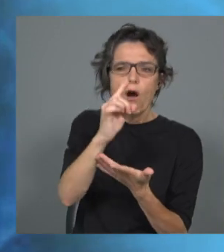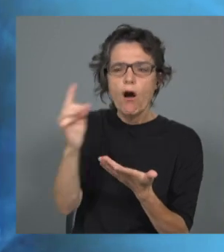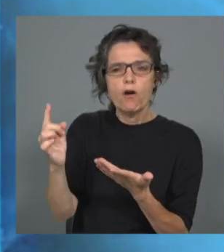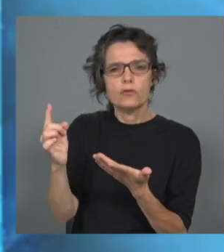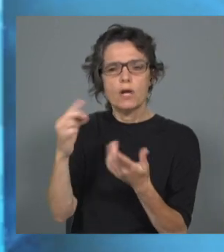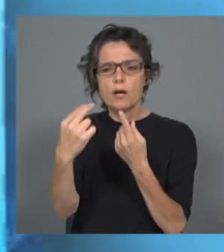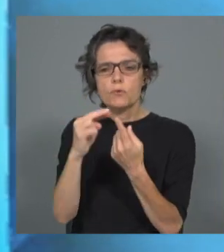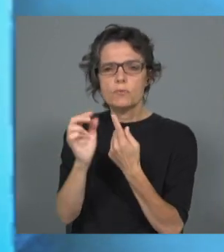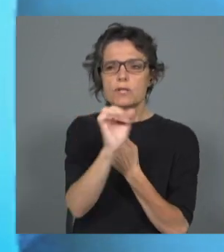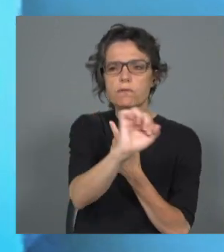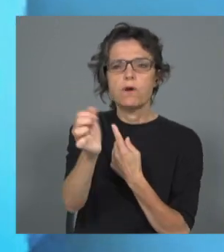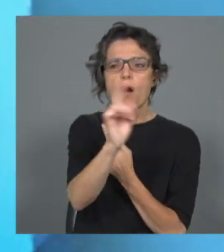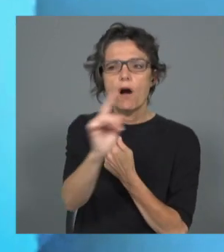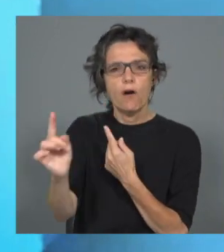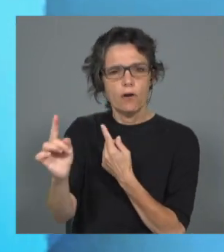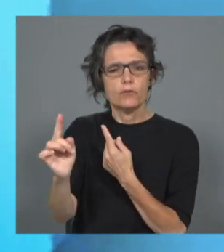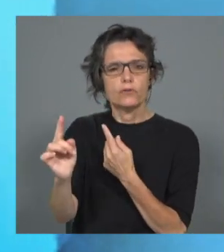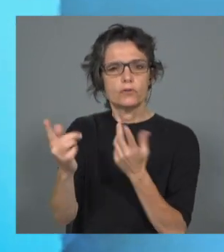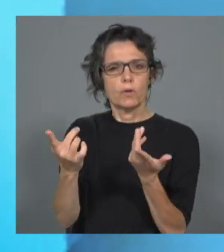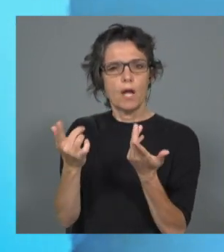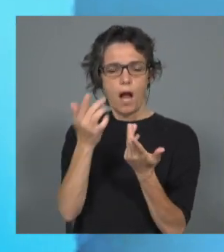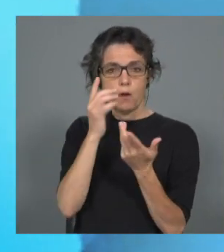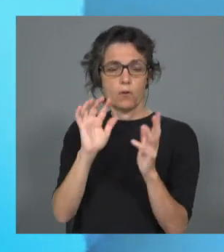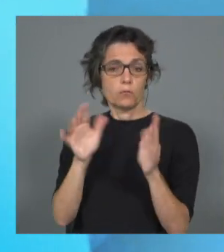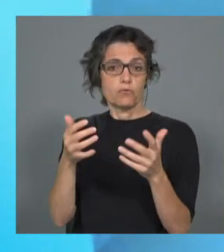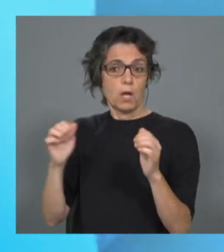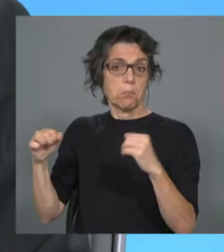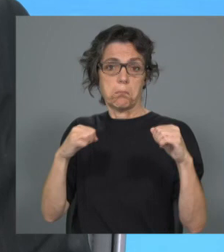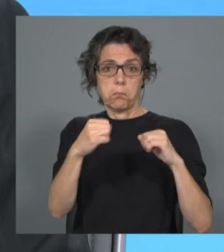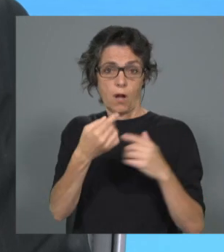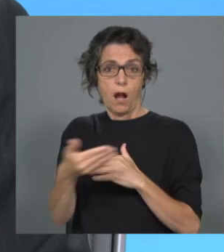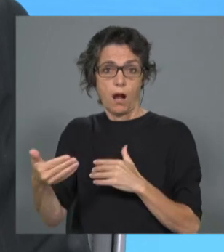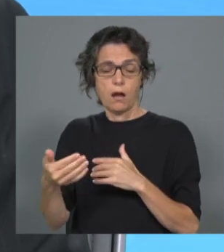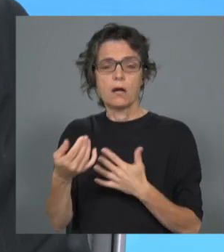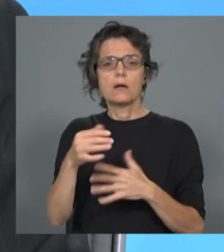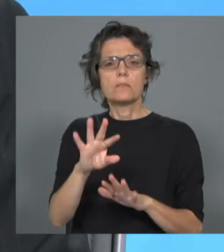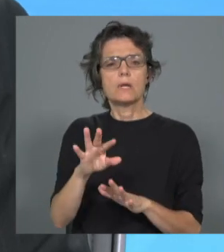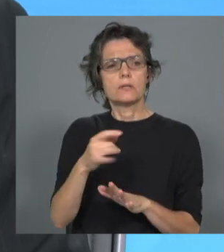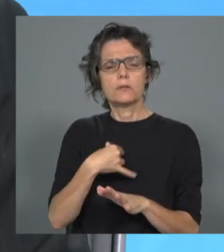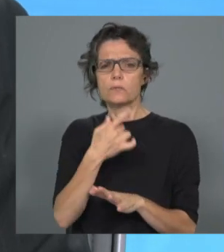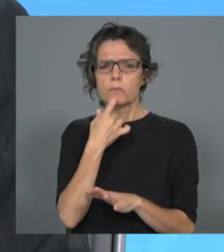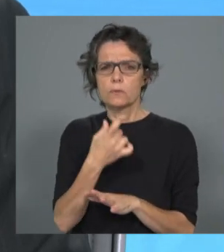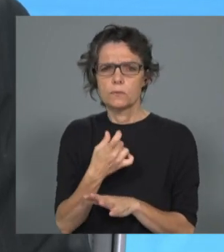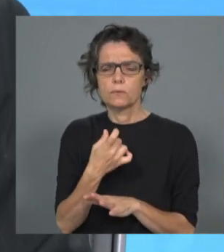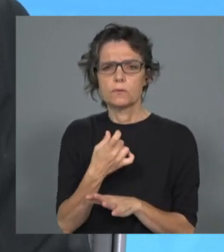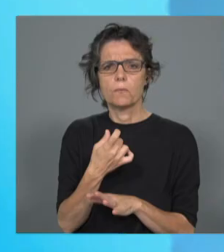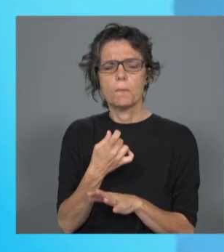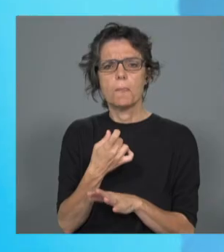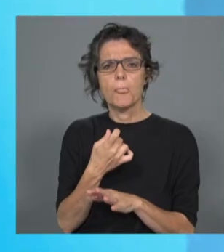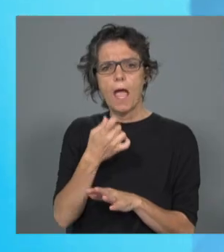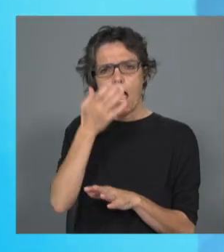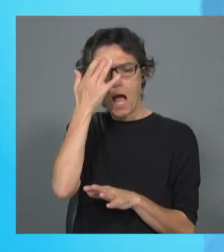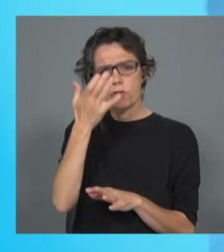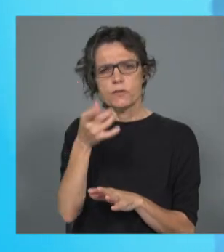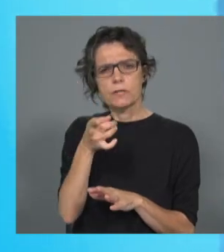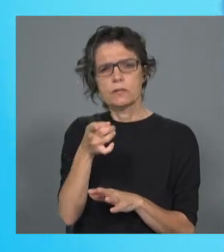frequentam a comunidade cristã, e isto tem levado a um impacto muito